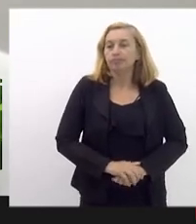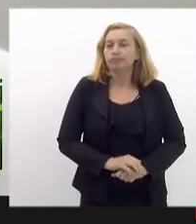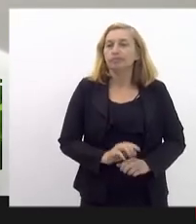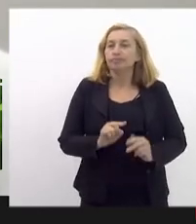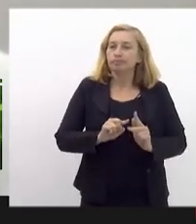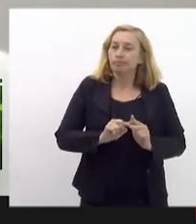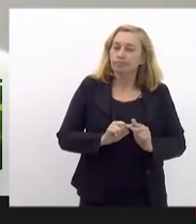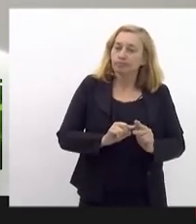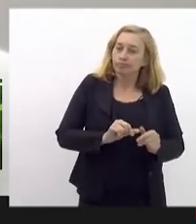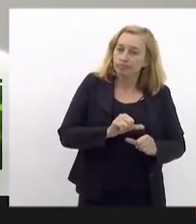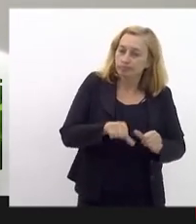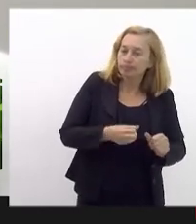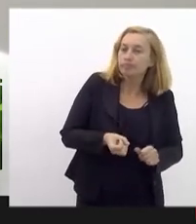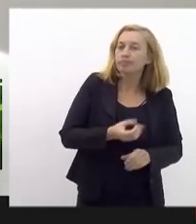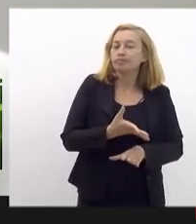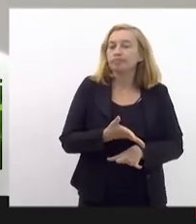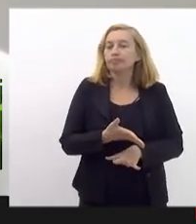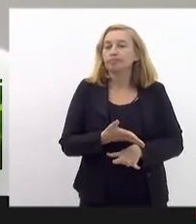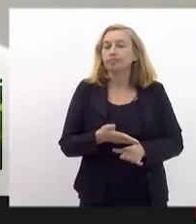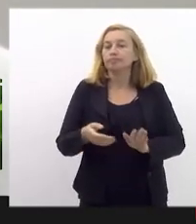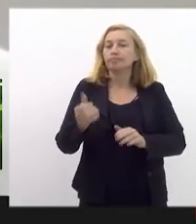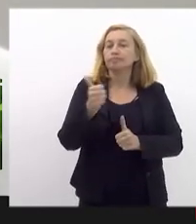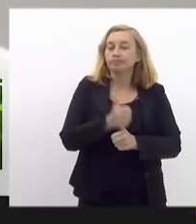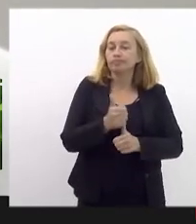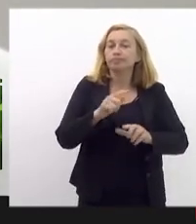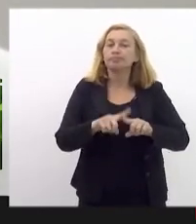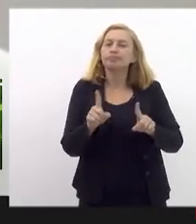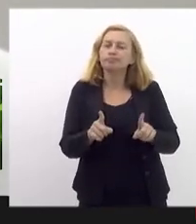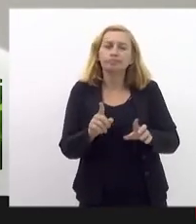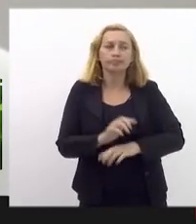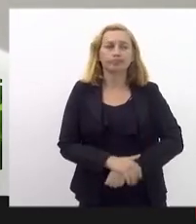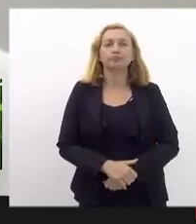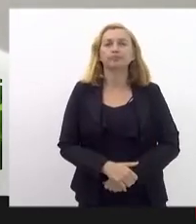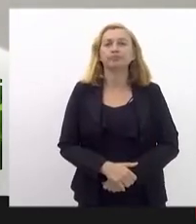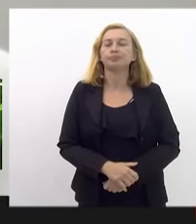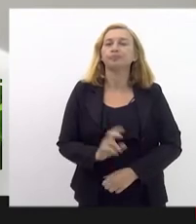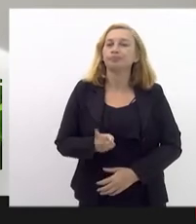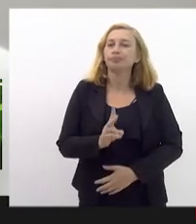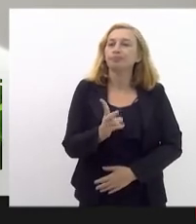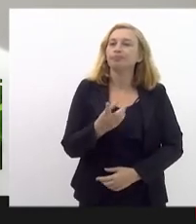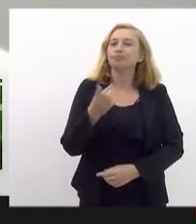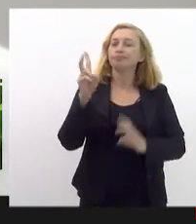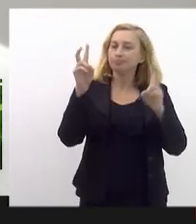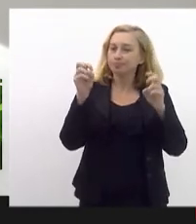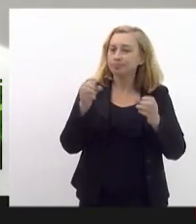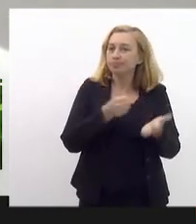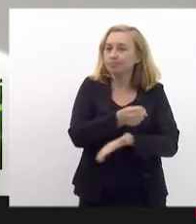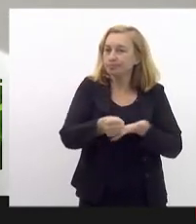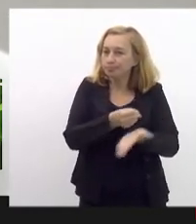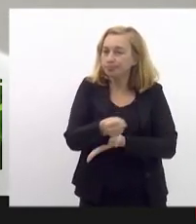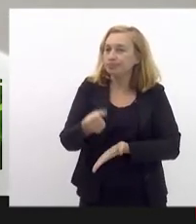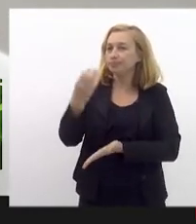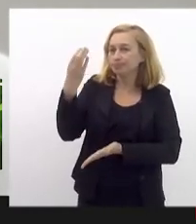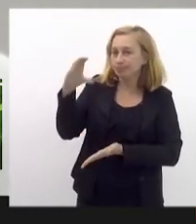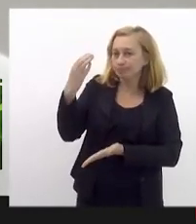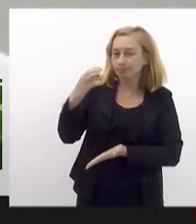atualizada e no sentido do substitutivo. Mas como tem sempre essa questão de ciência básica e ciência